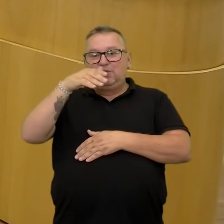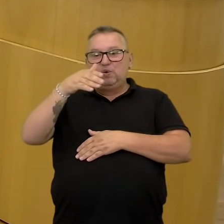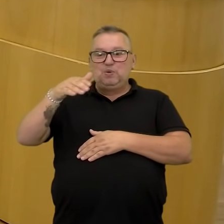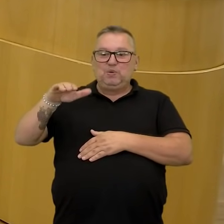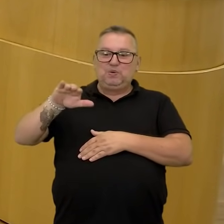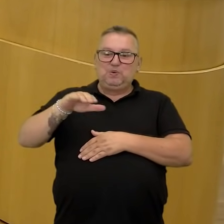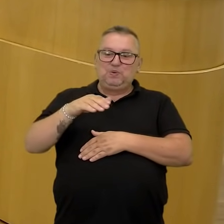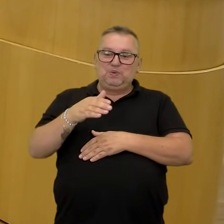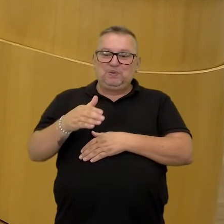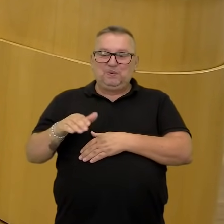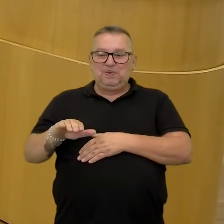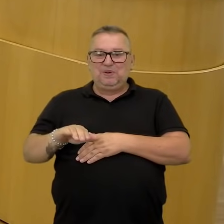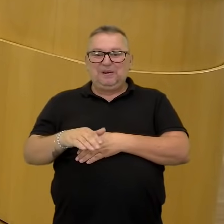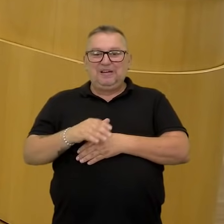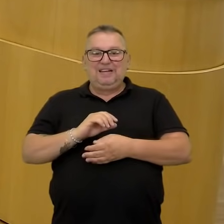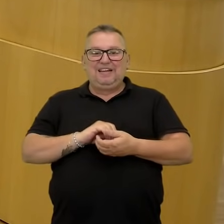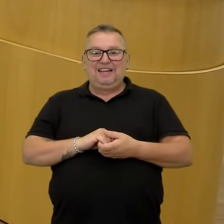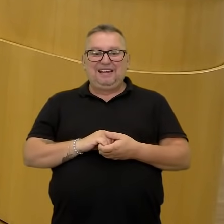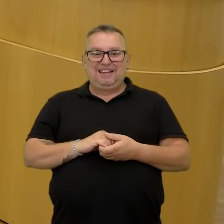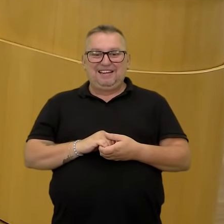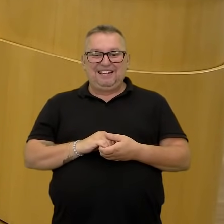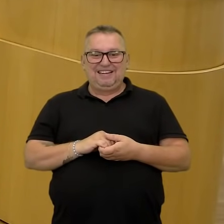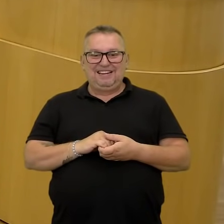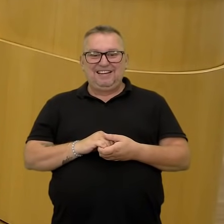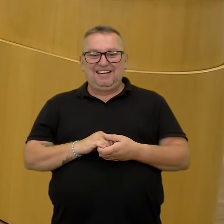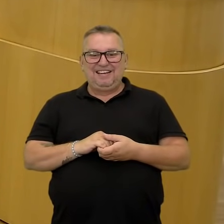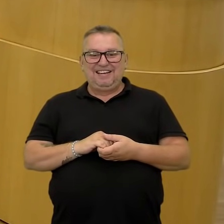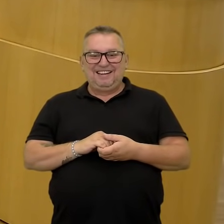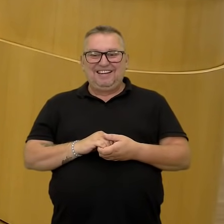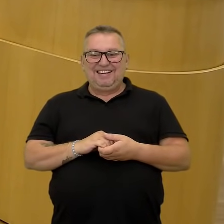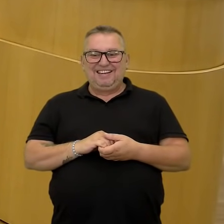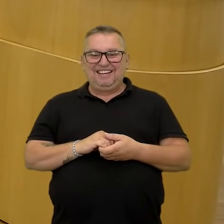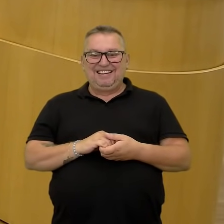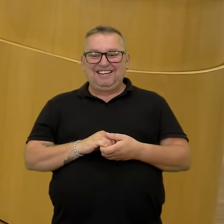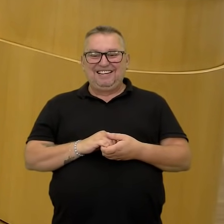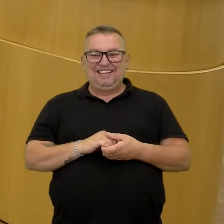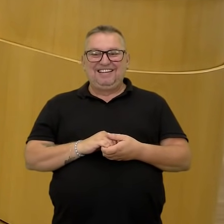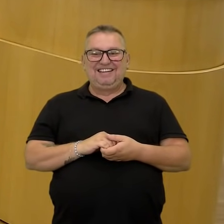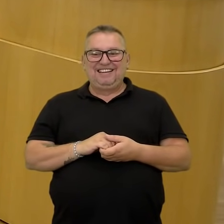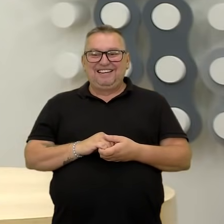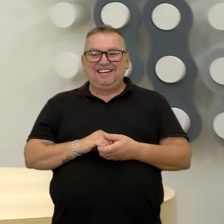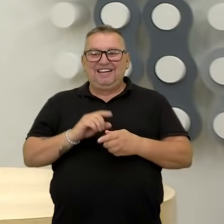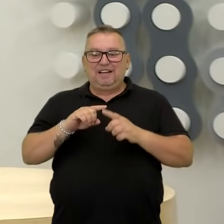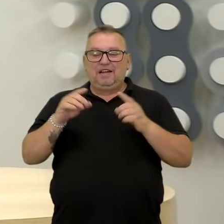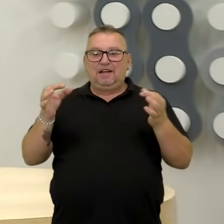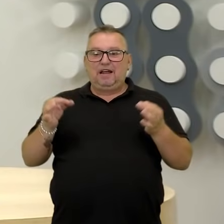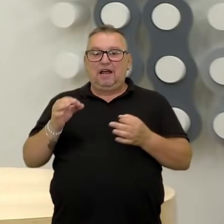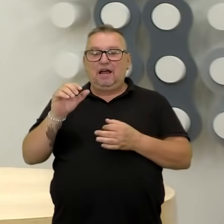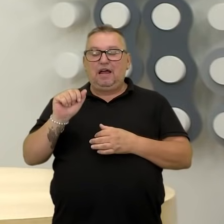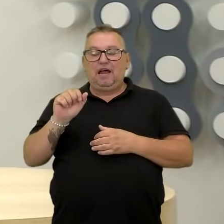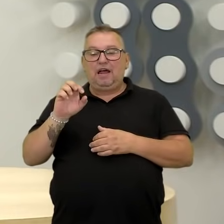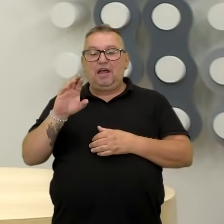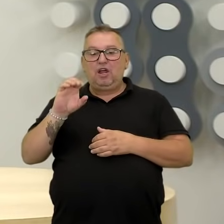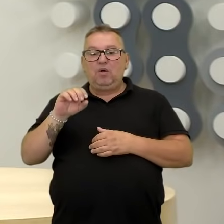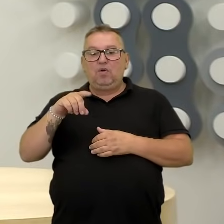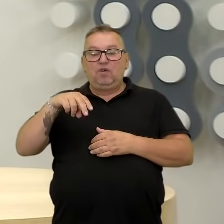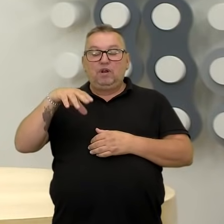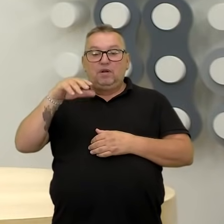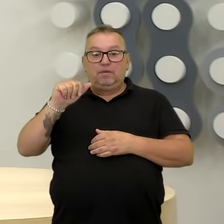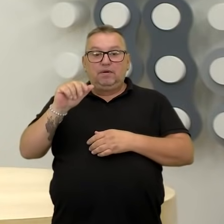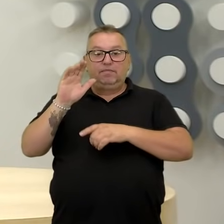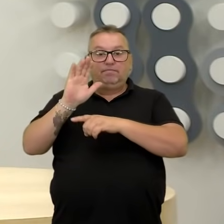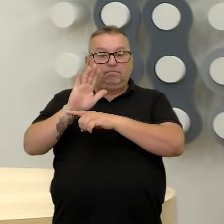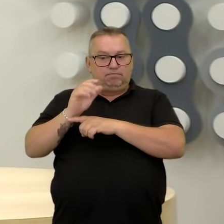paraquedas não vai responsar né mas vai amarrar um cara de achar aqui na aerodinâmica aerodinâmica ela favorecem